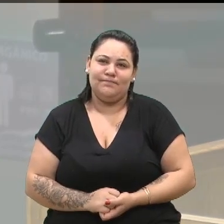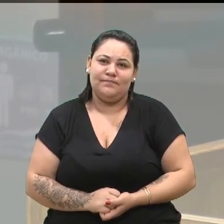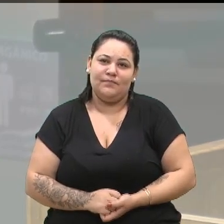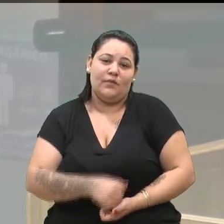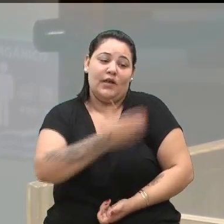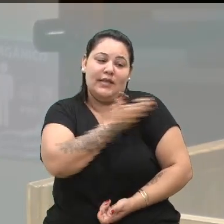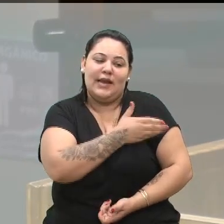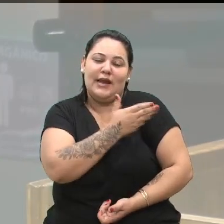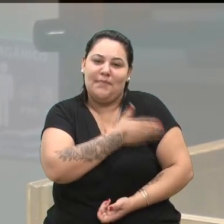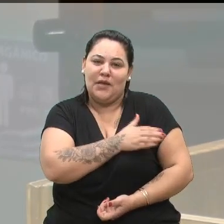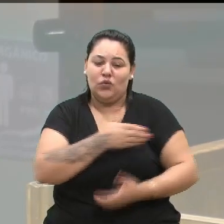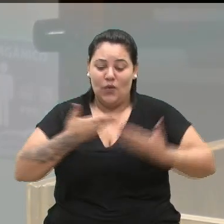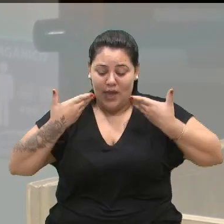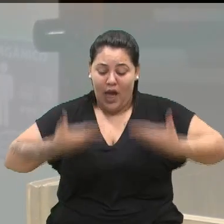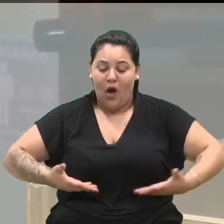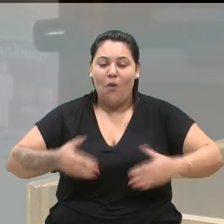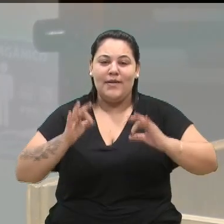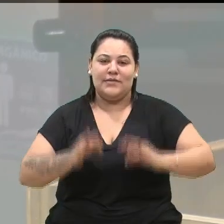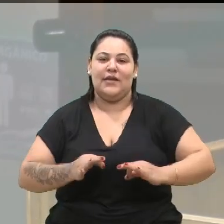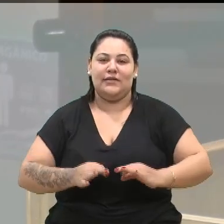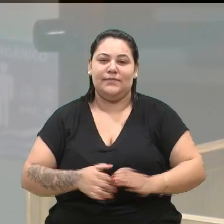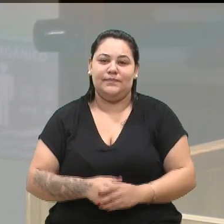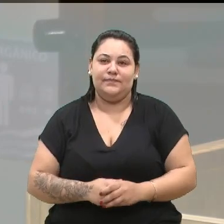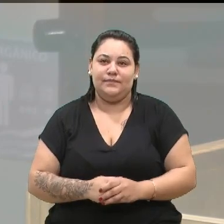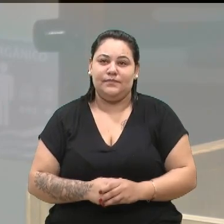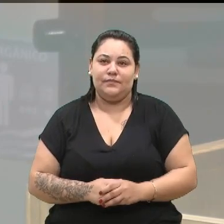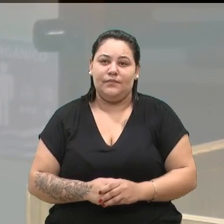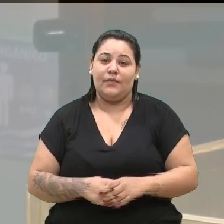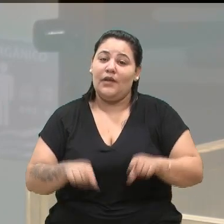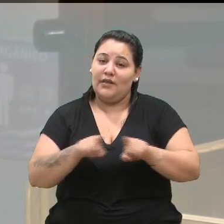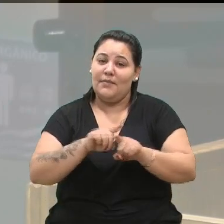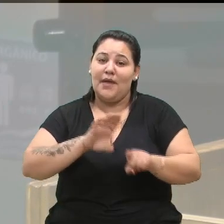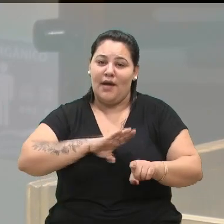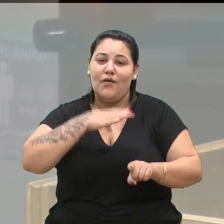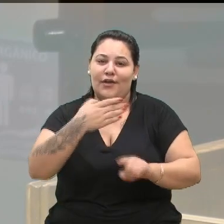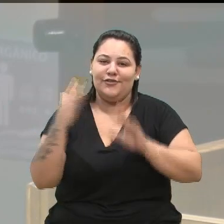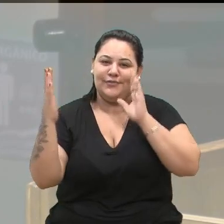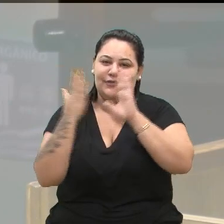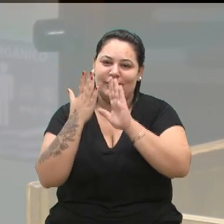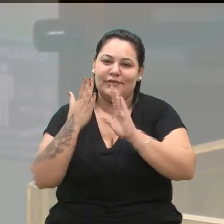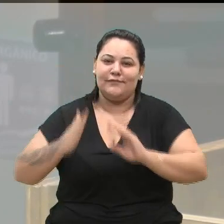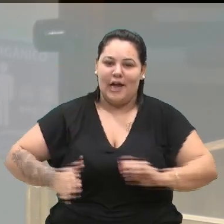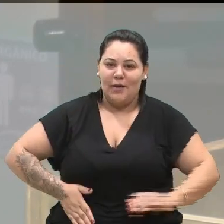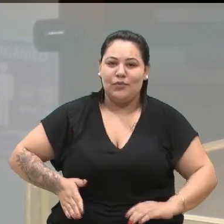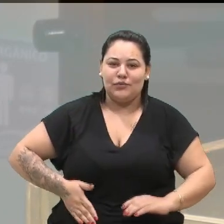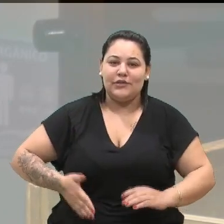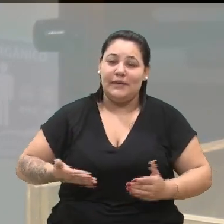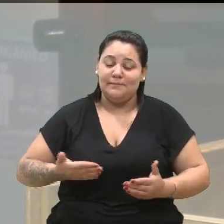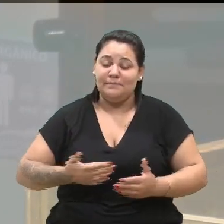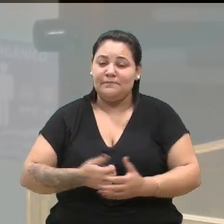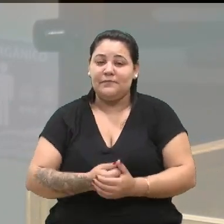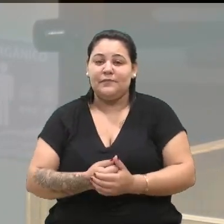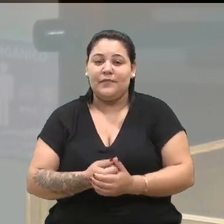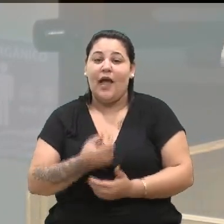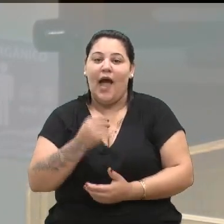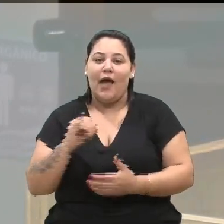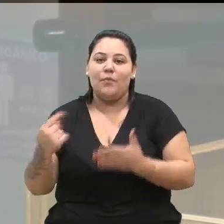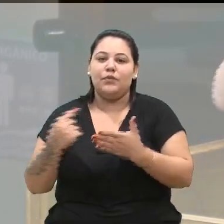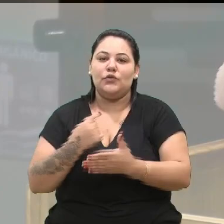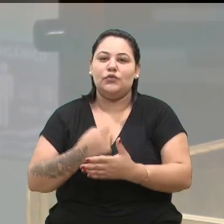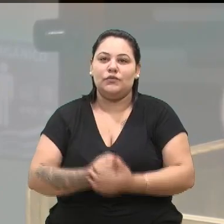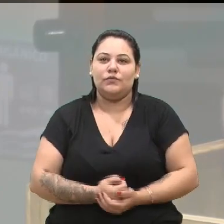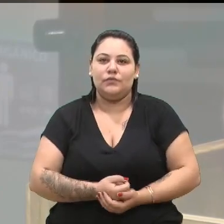Treinamento e equipamento. Sem falar na coragem. E aí a gente se pergunta, os